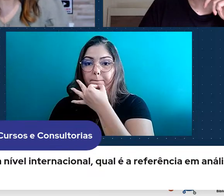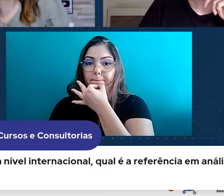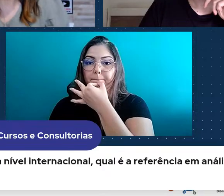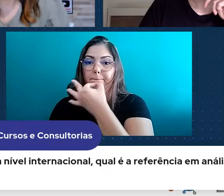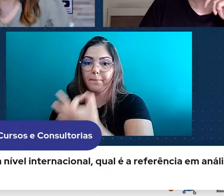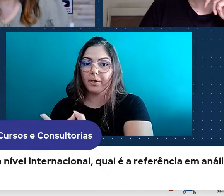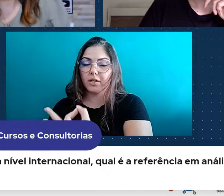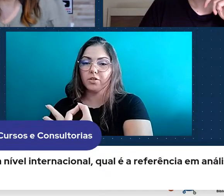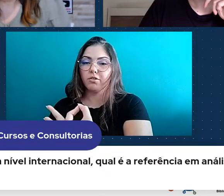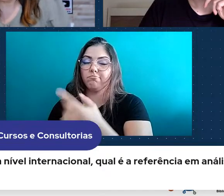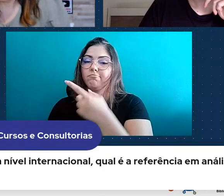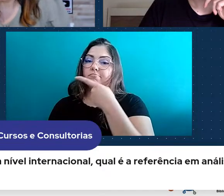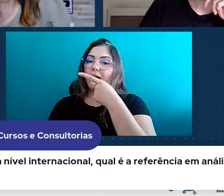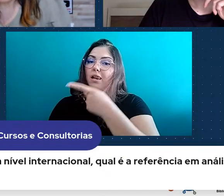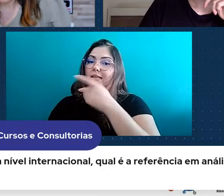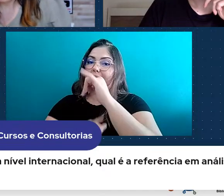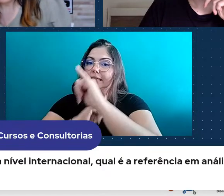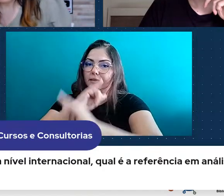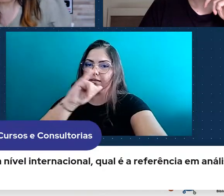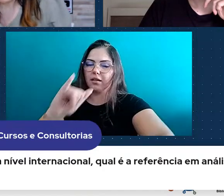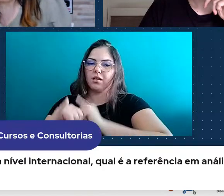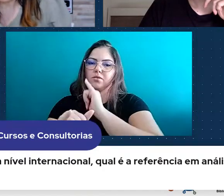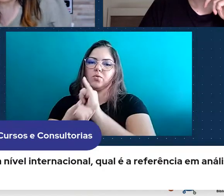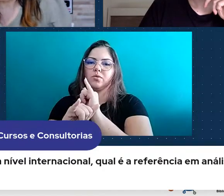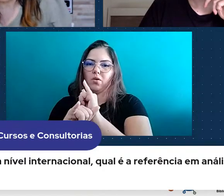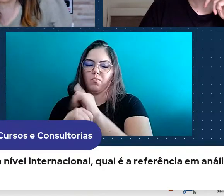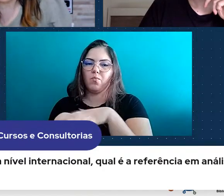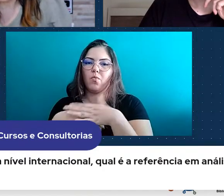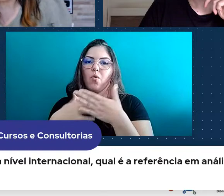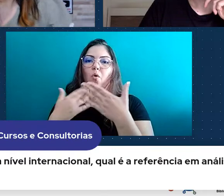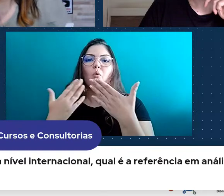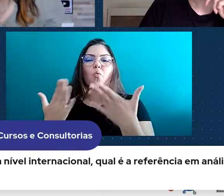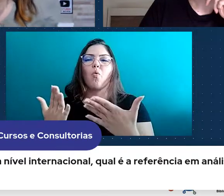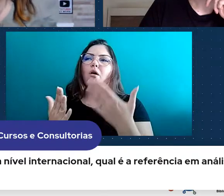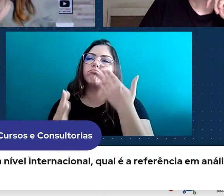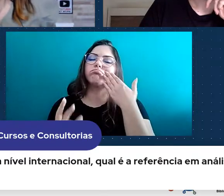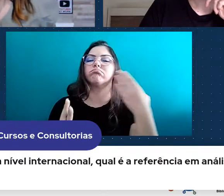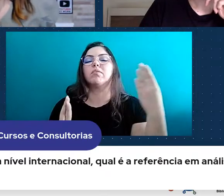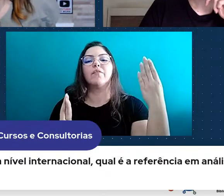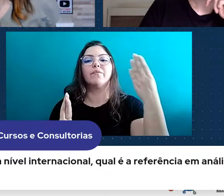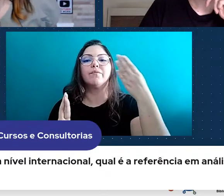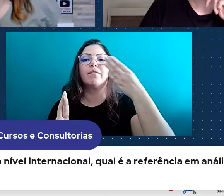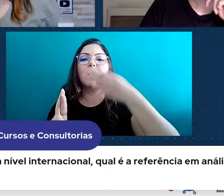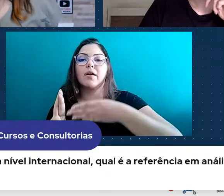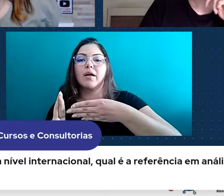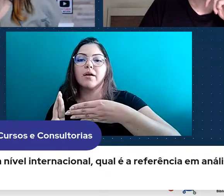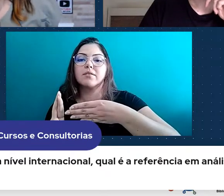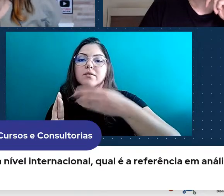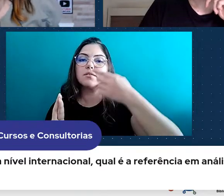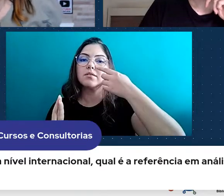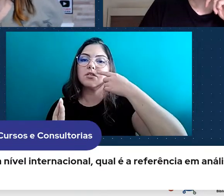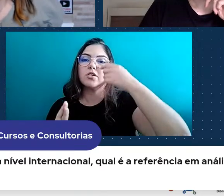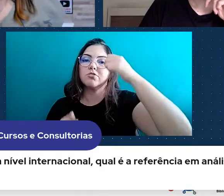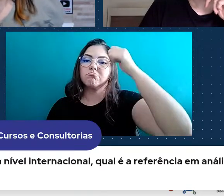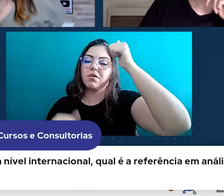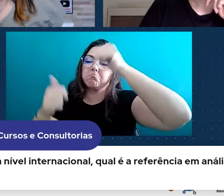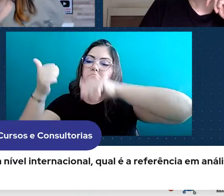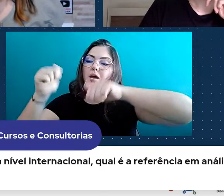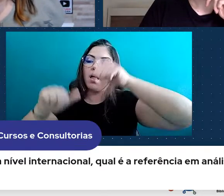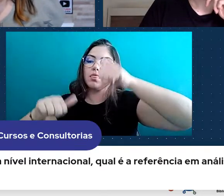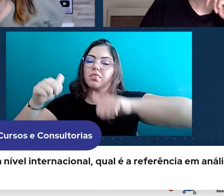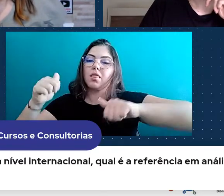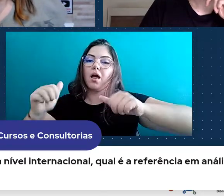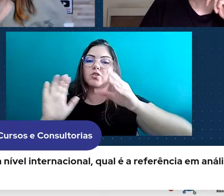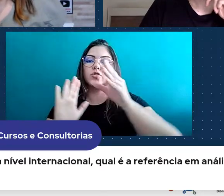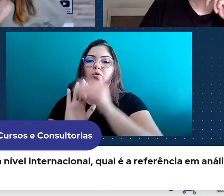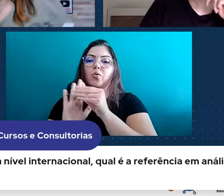nível internacional, qual é a referência em análise de conteúdo, em